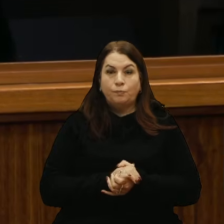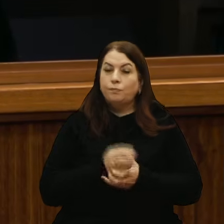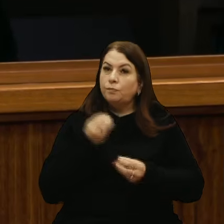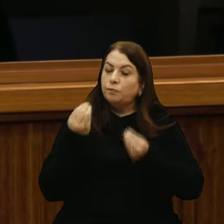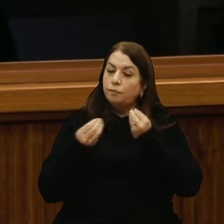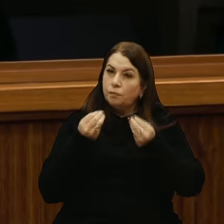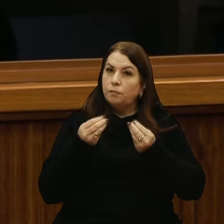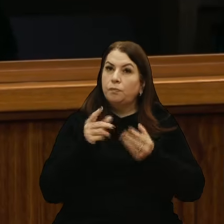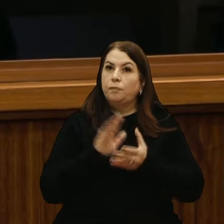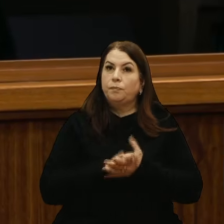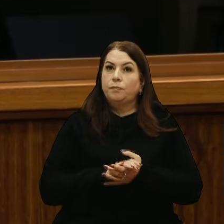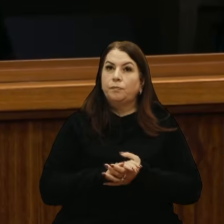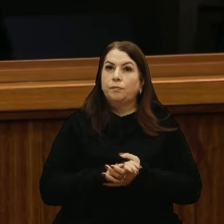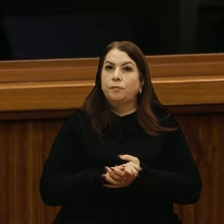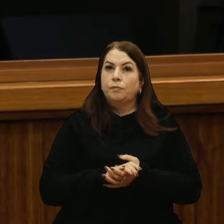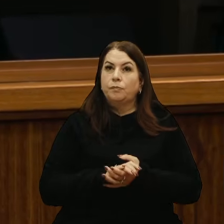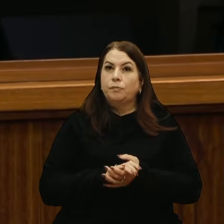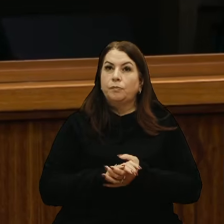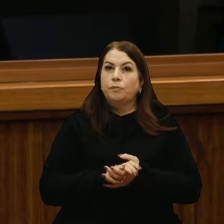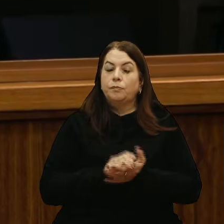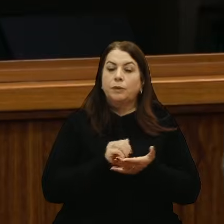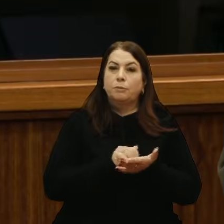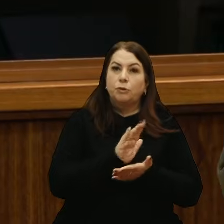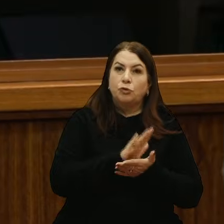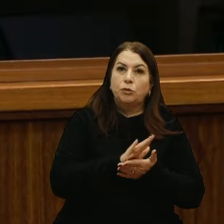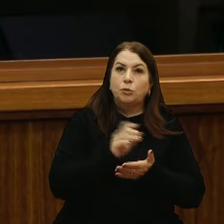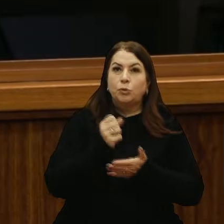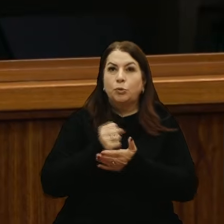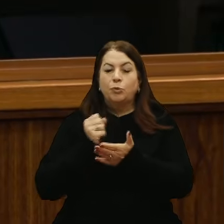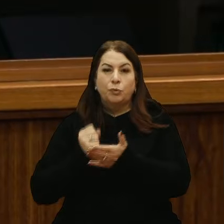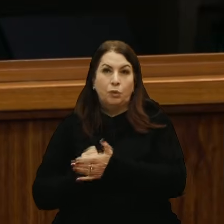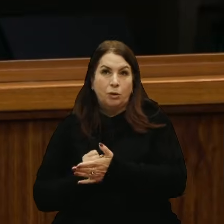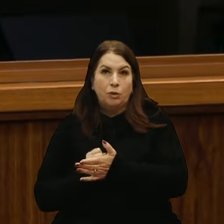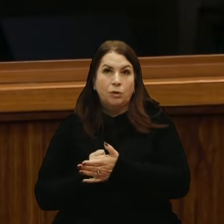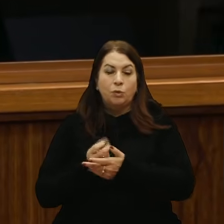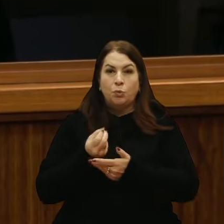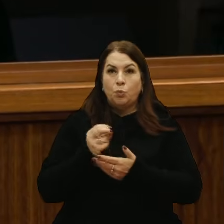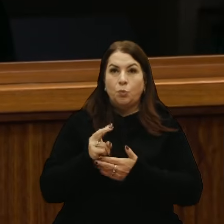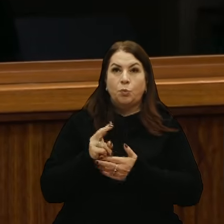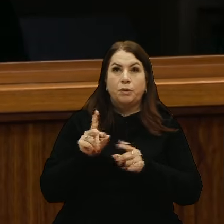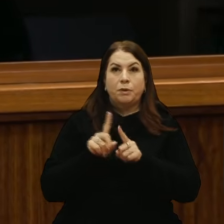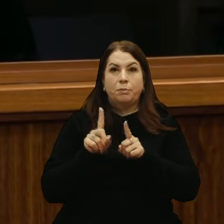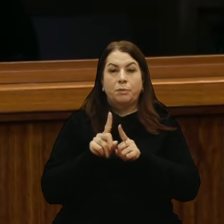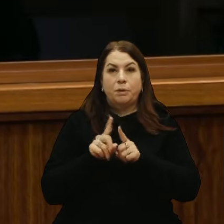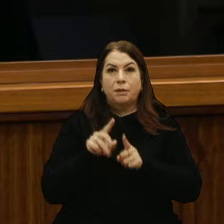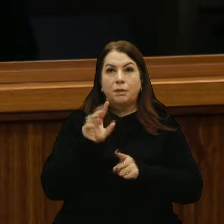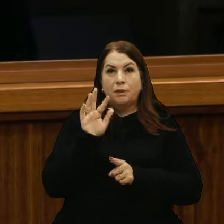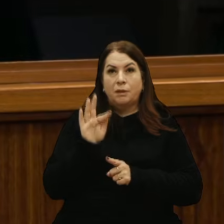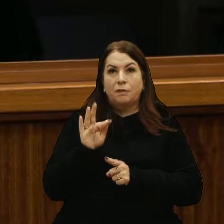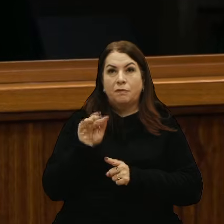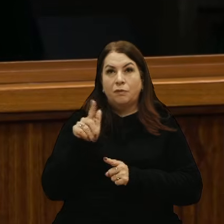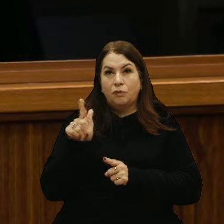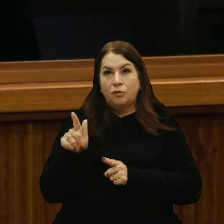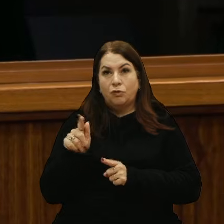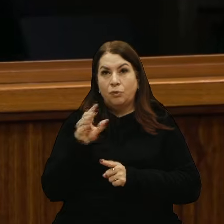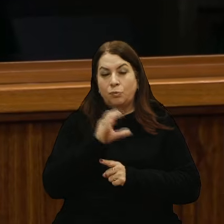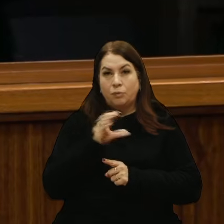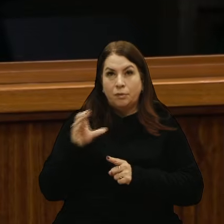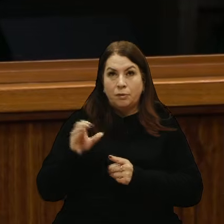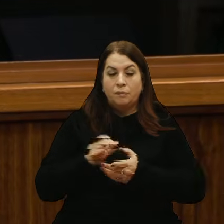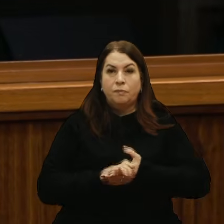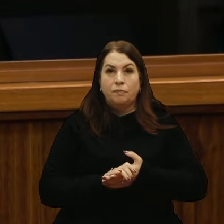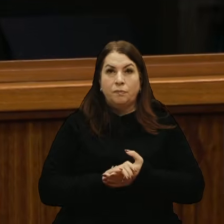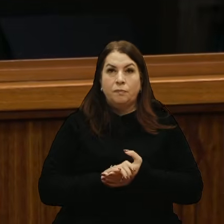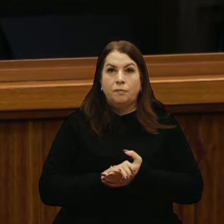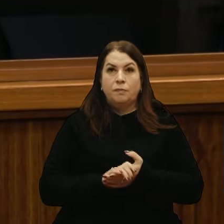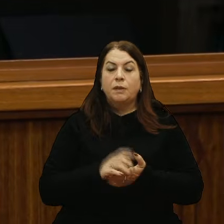está sendo demitido ou contratado, ou tanto as FGs como os CCs.